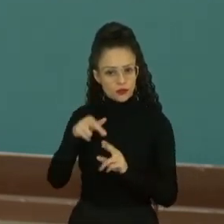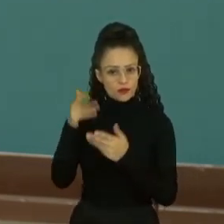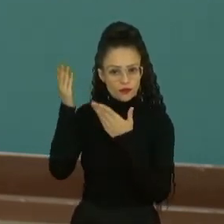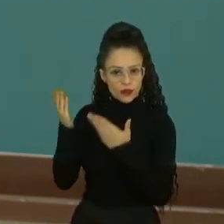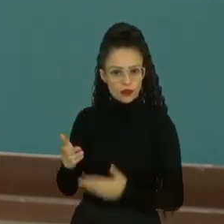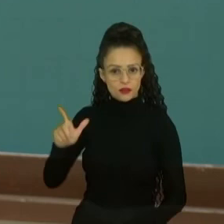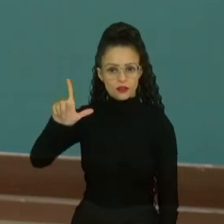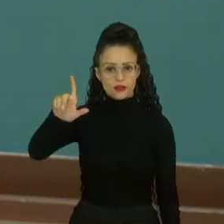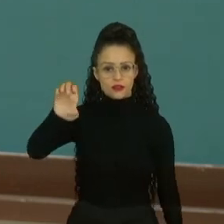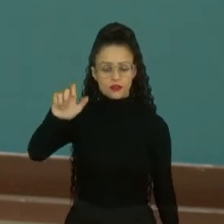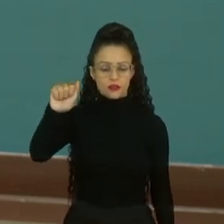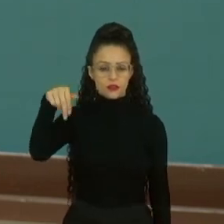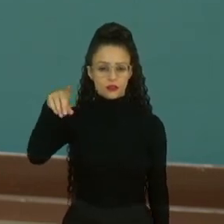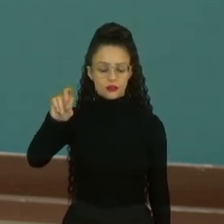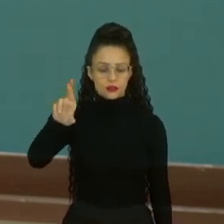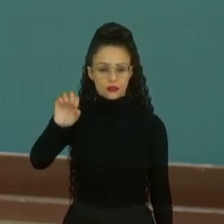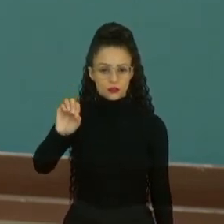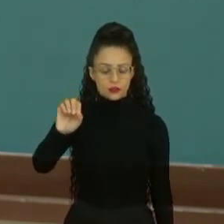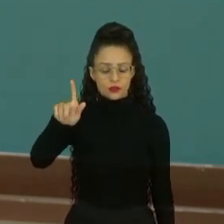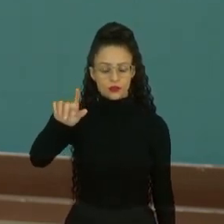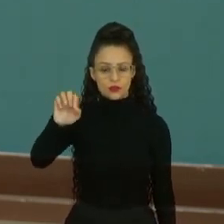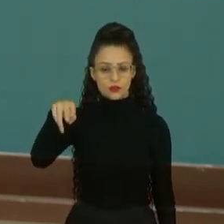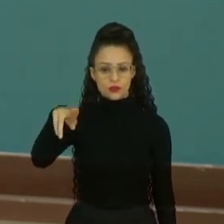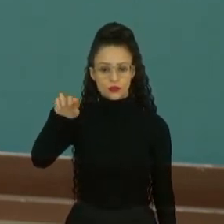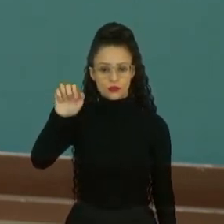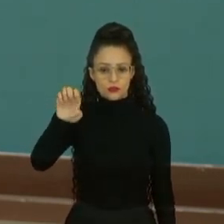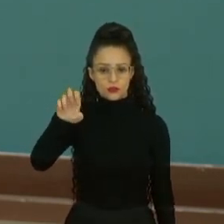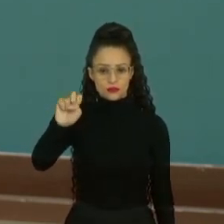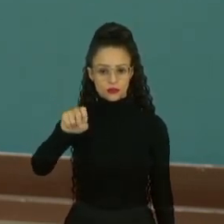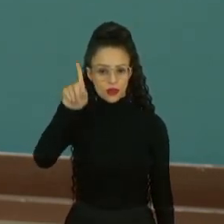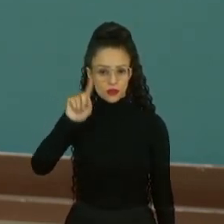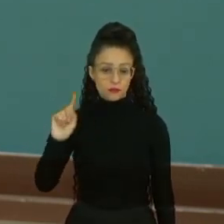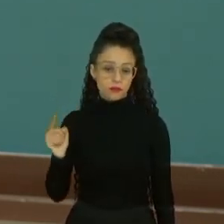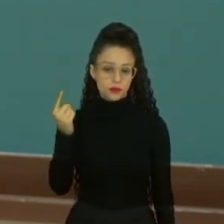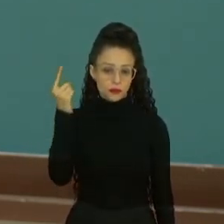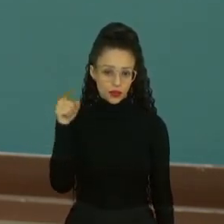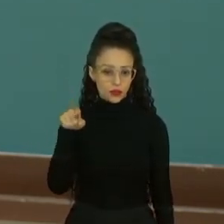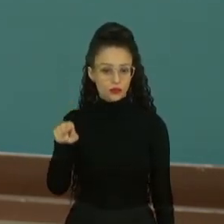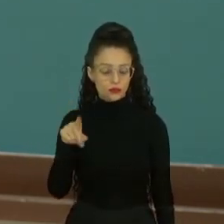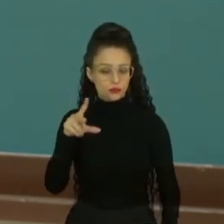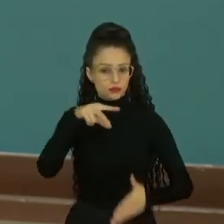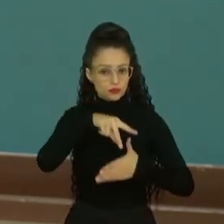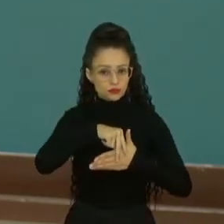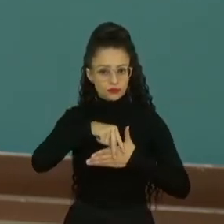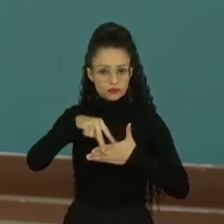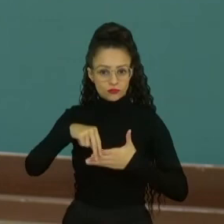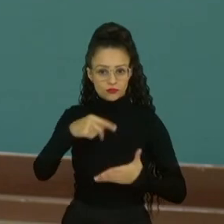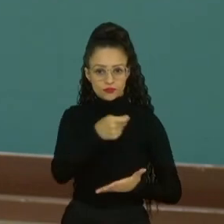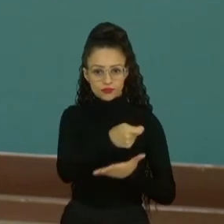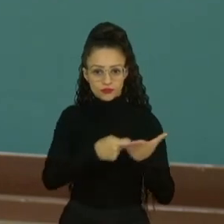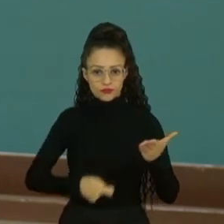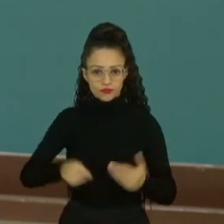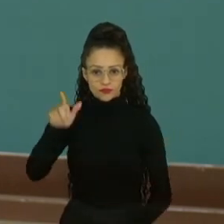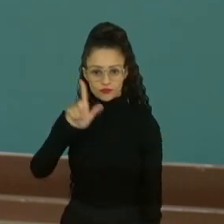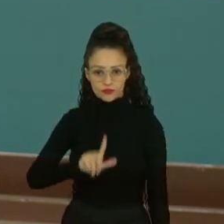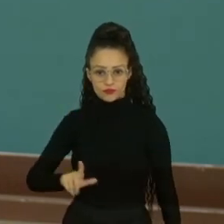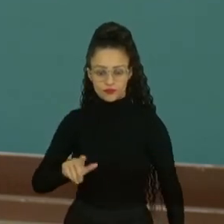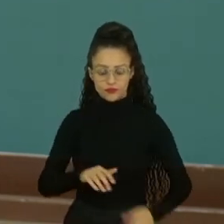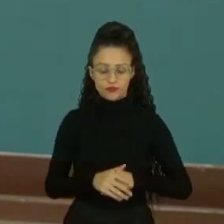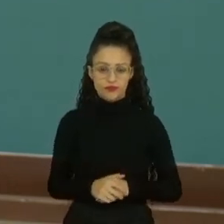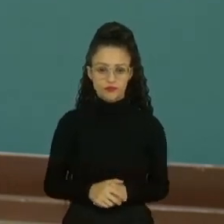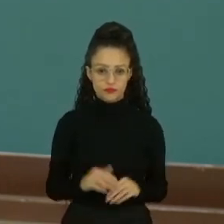Do Leandro Gomes de Barros como um dos primeiros, se não o primeiro, né? Escritor brasileiro de